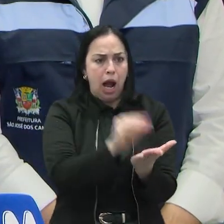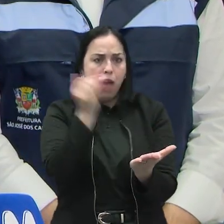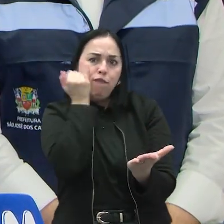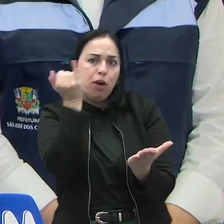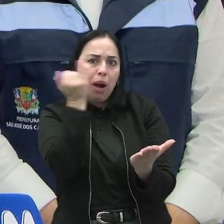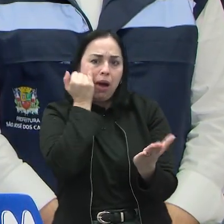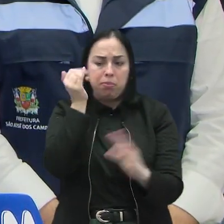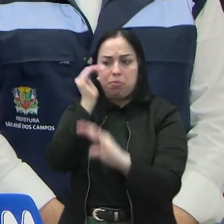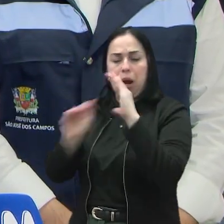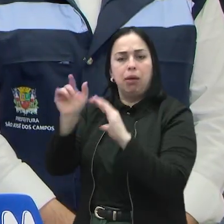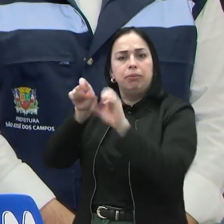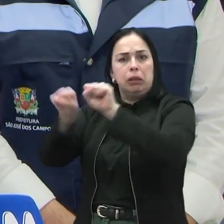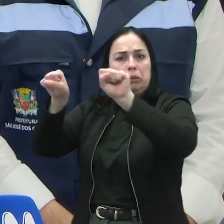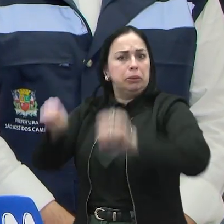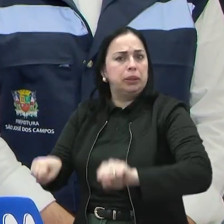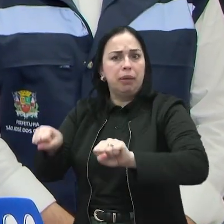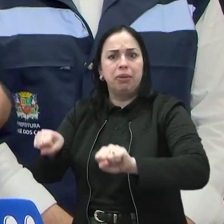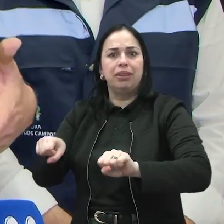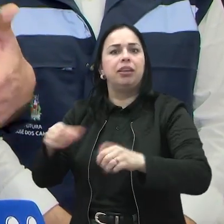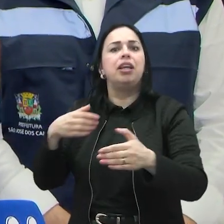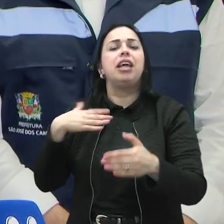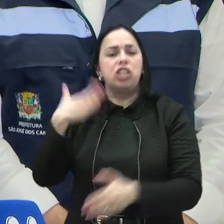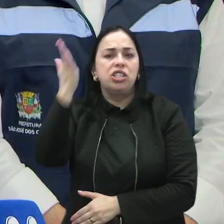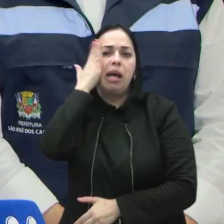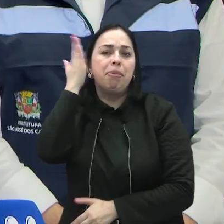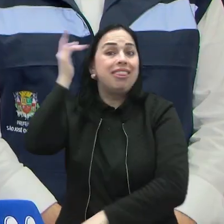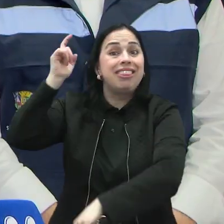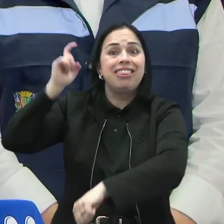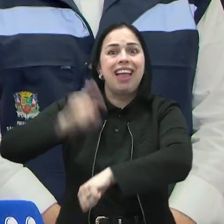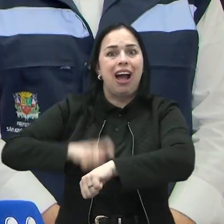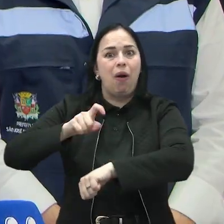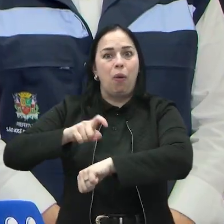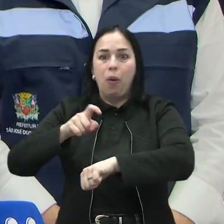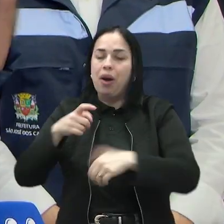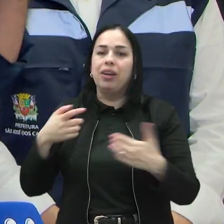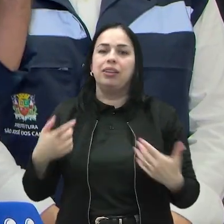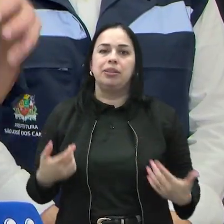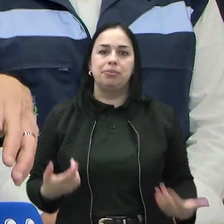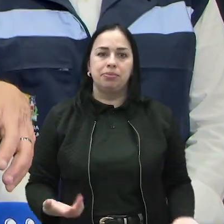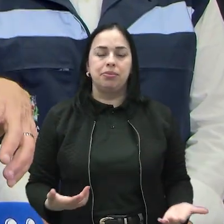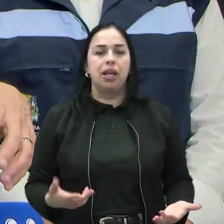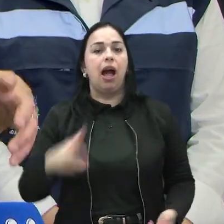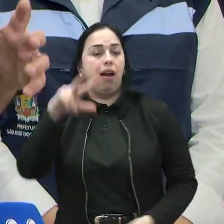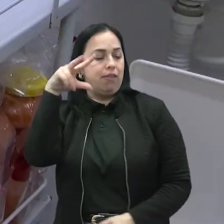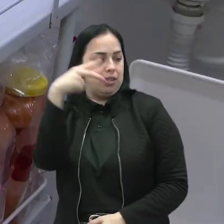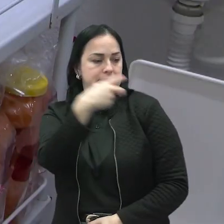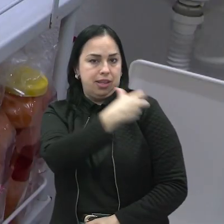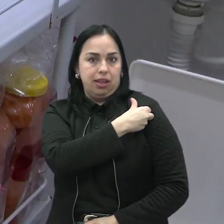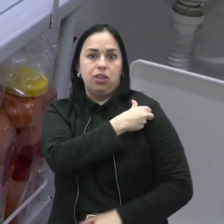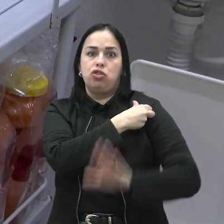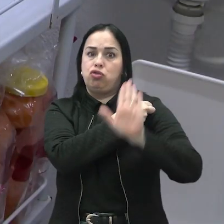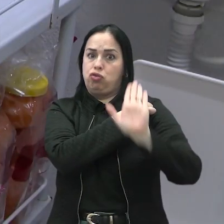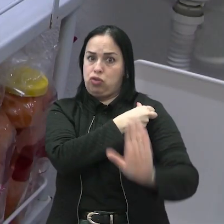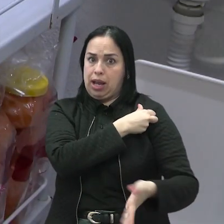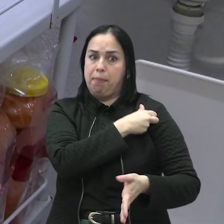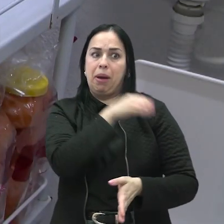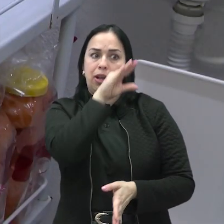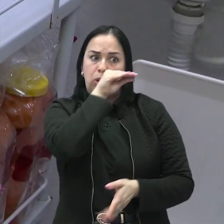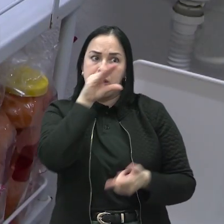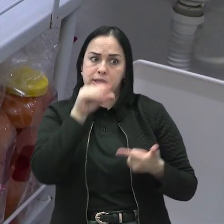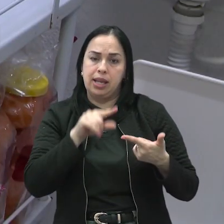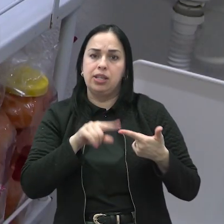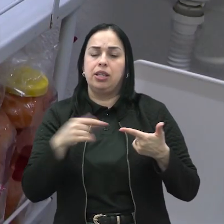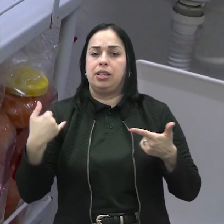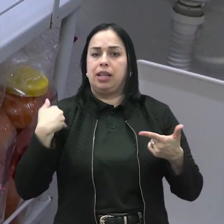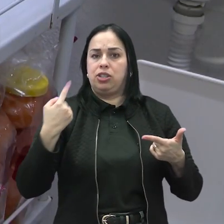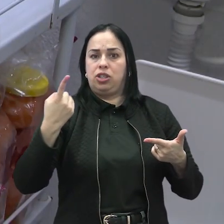no tablet, já encaminhou a informação por rede de dados, a gente já tem qualquer tipo de informação naquele momento, né? A vacinação, disponível